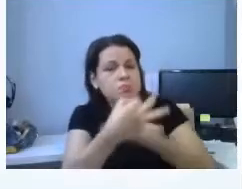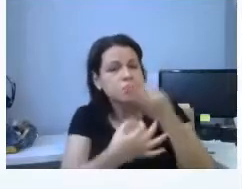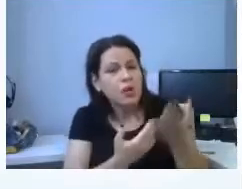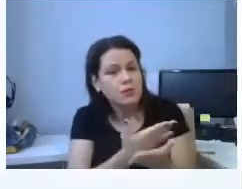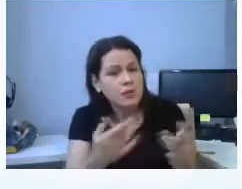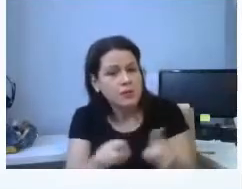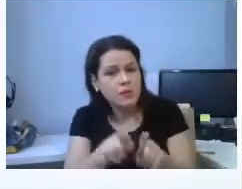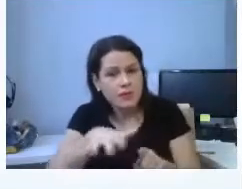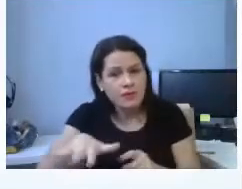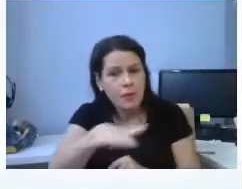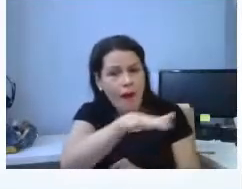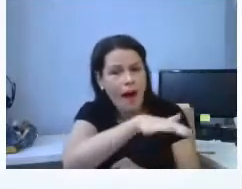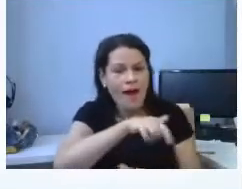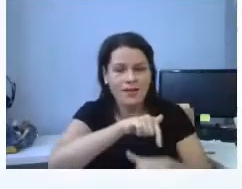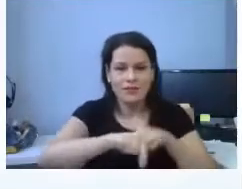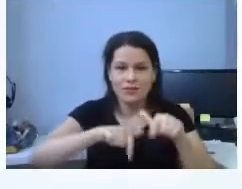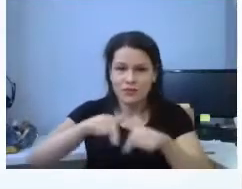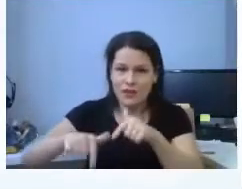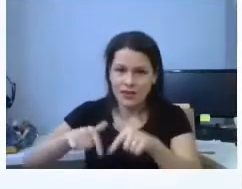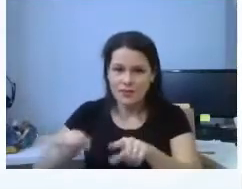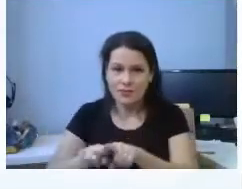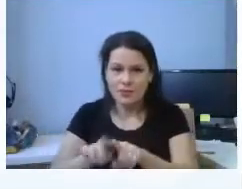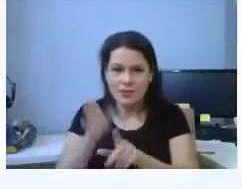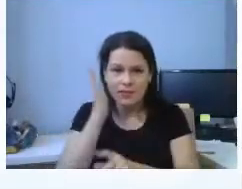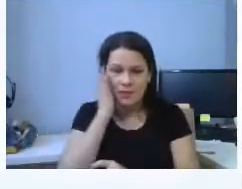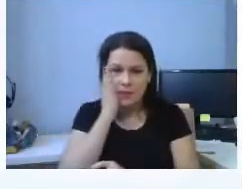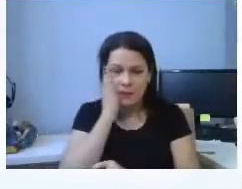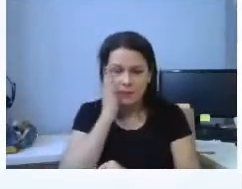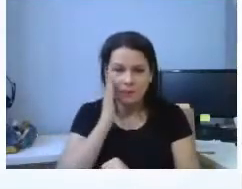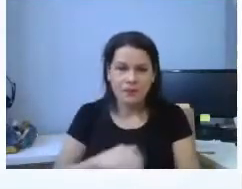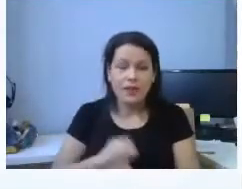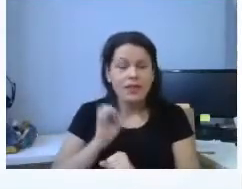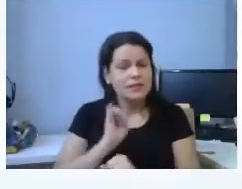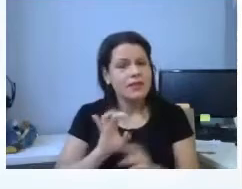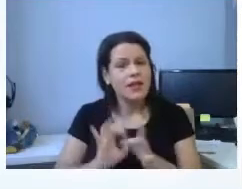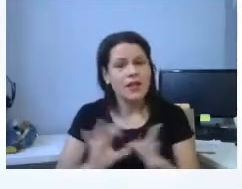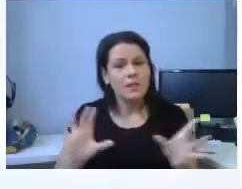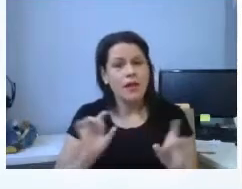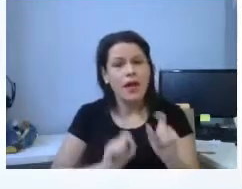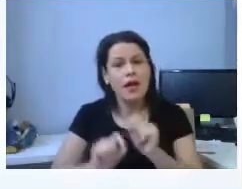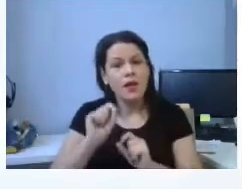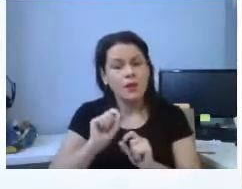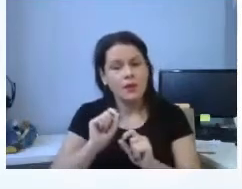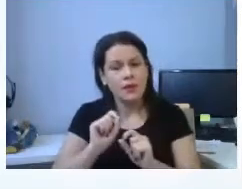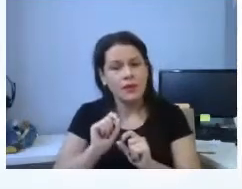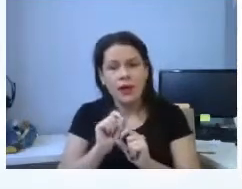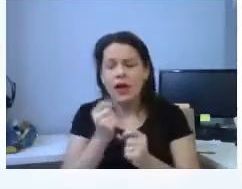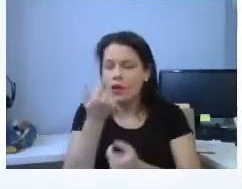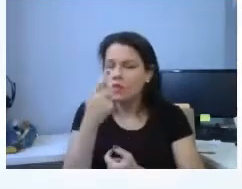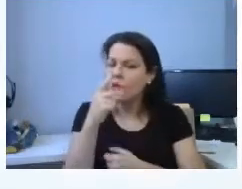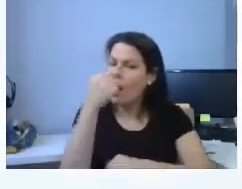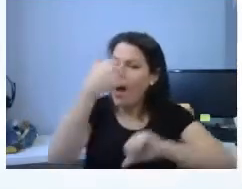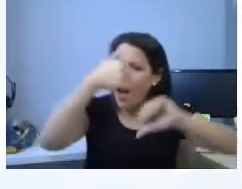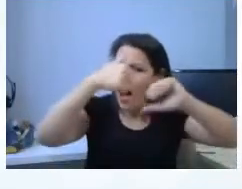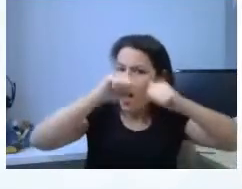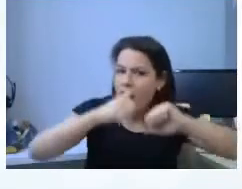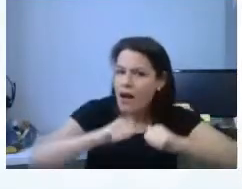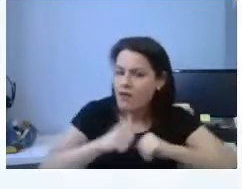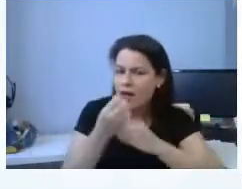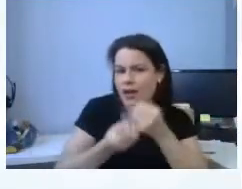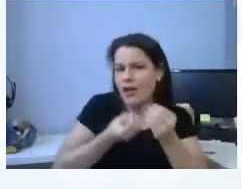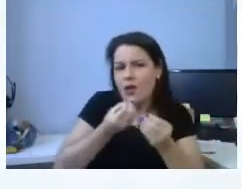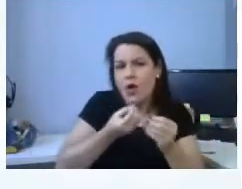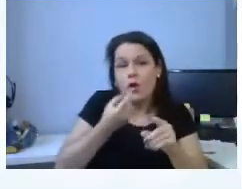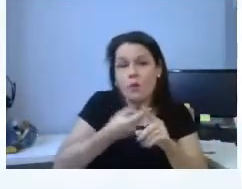em áreas, né, diferentes. Quero até começar pelo doutor Zuher, se me permitem. Qual é a sua avaliação? Porque eu acho que esse caso ele ilustra bem